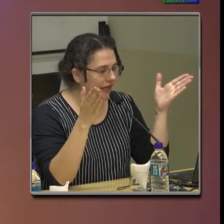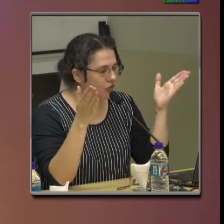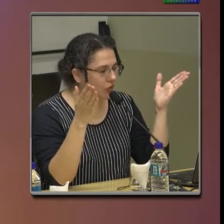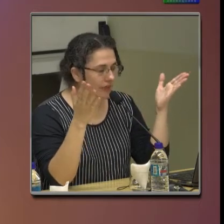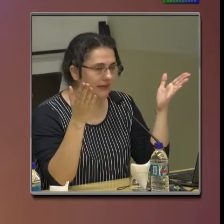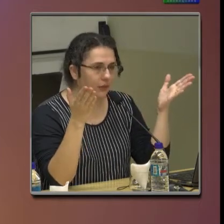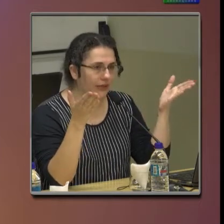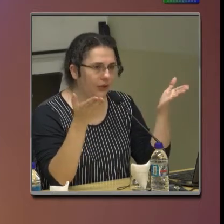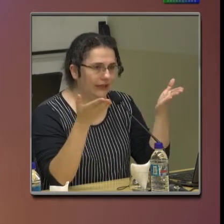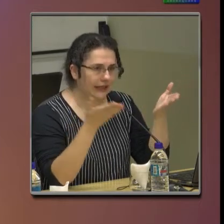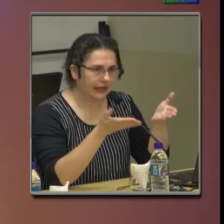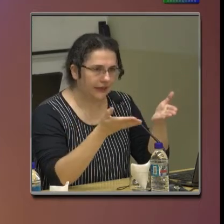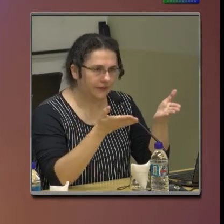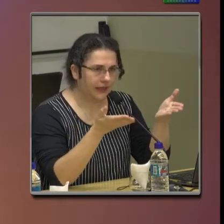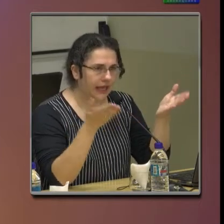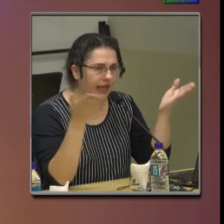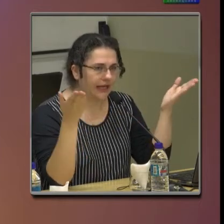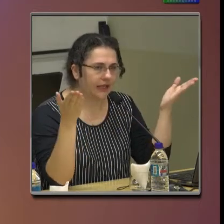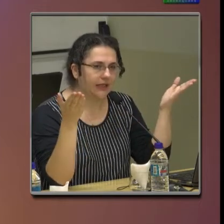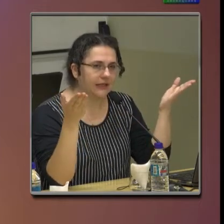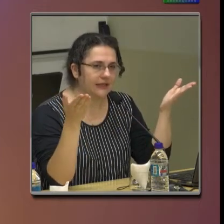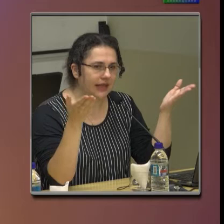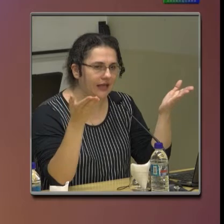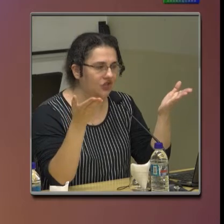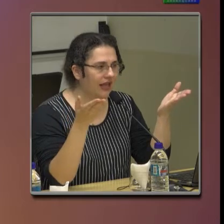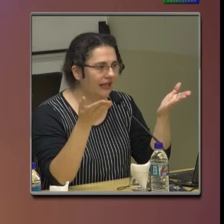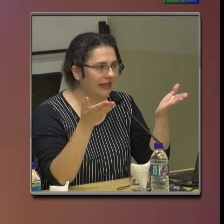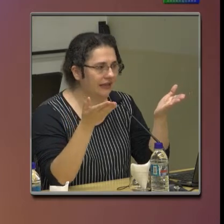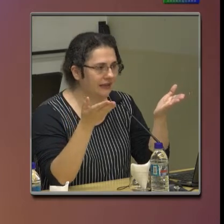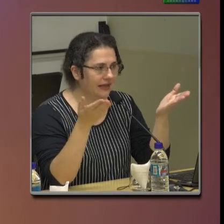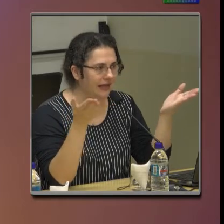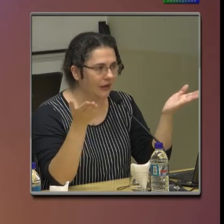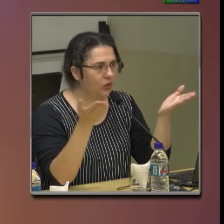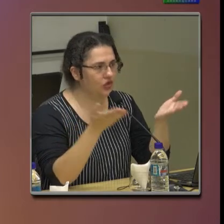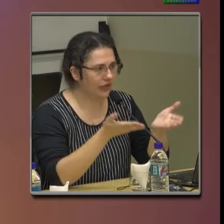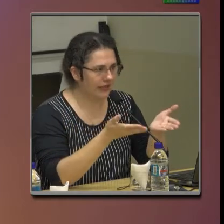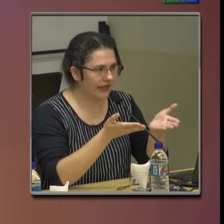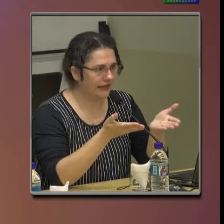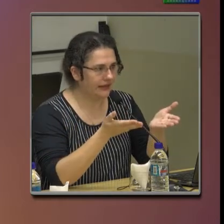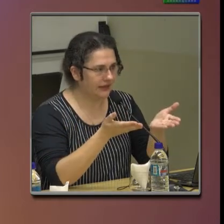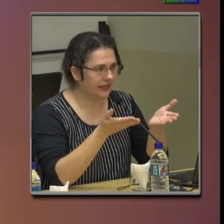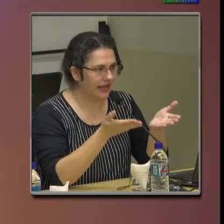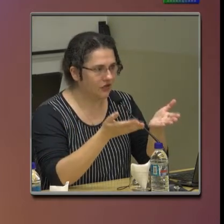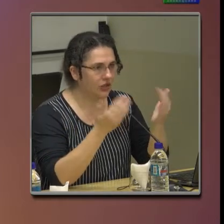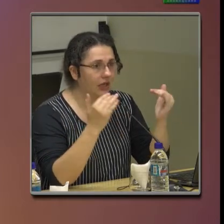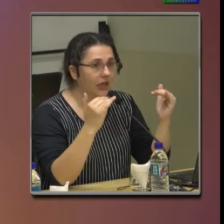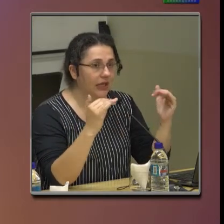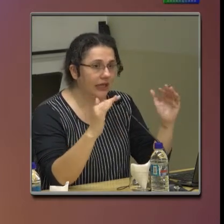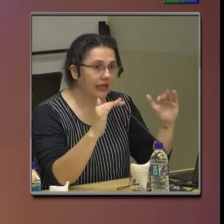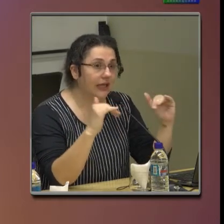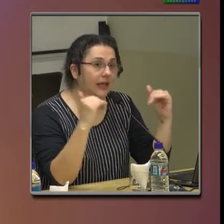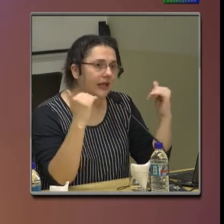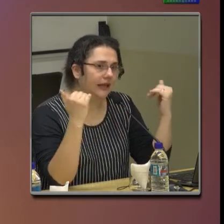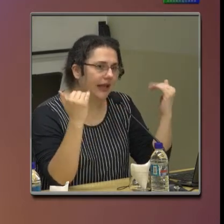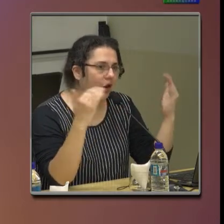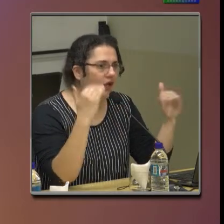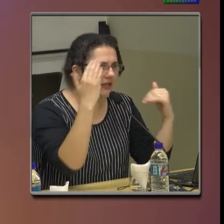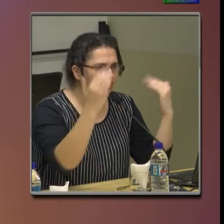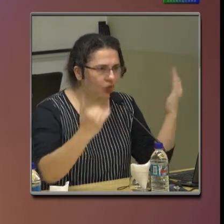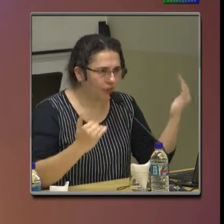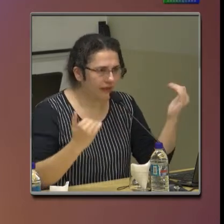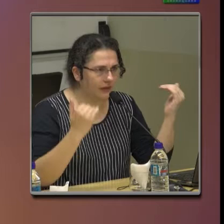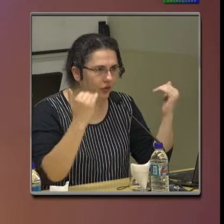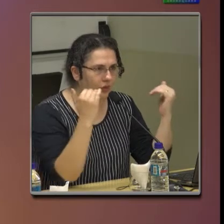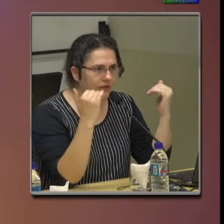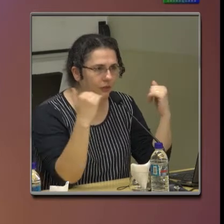urbanístico e área de ocupação prioritária. É a área que está já na área consolidada da cidade e que, na